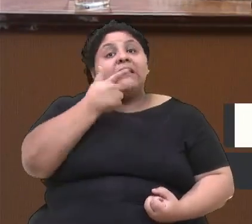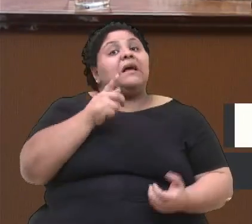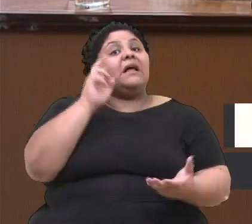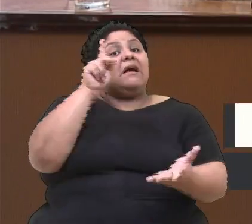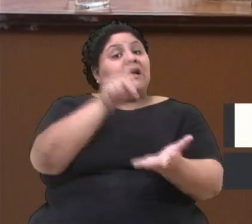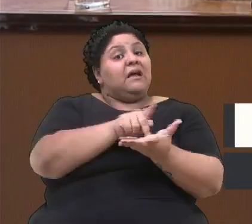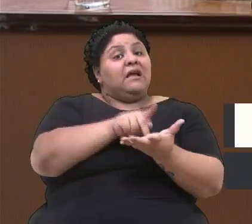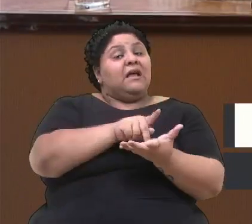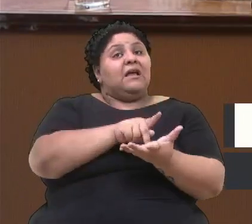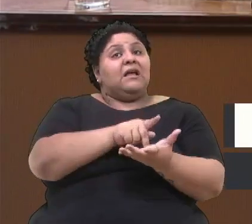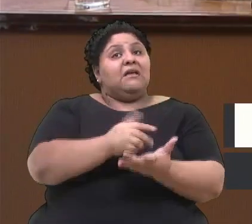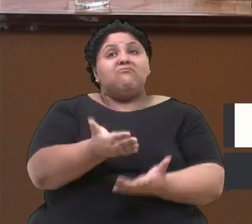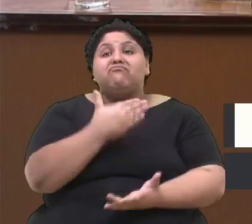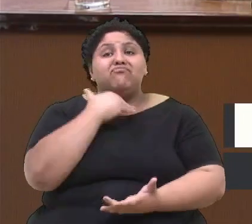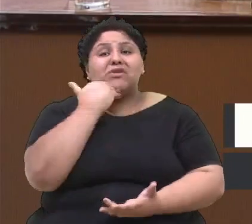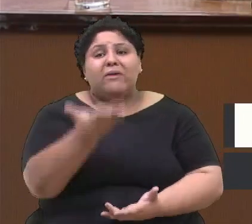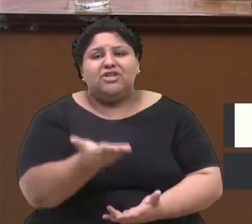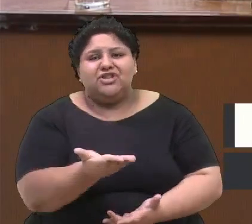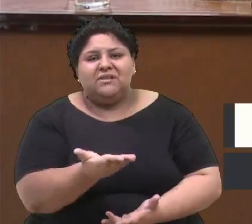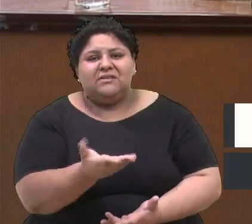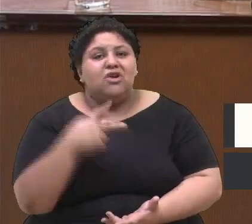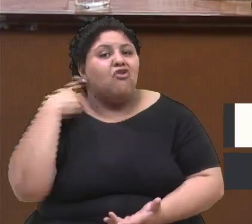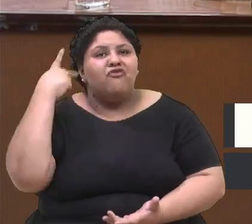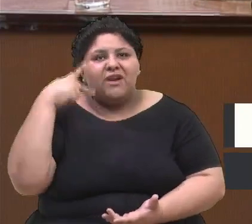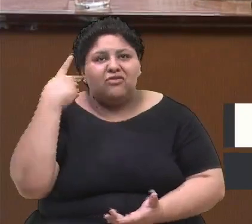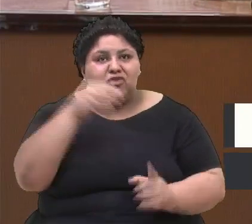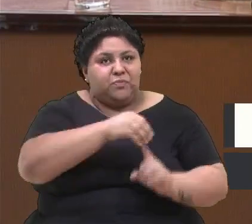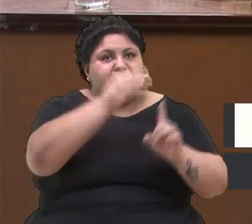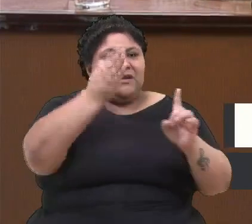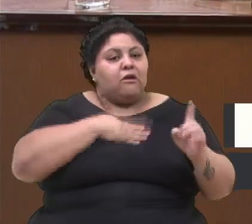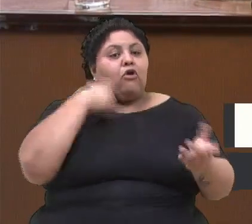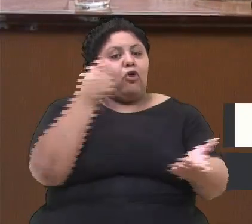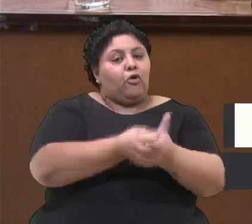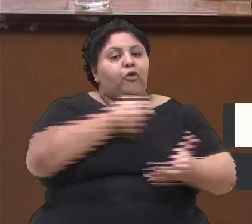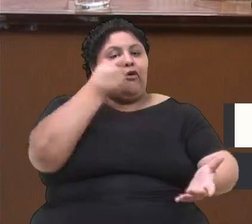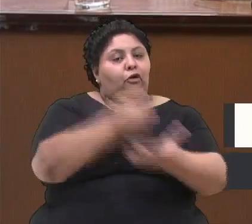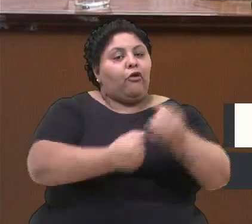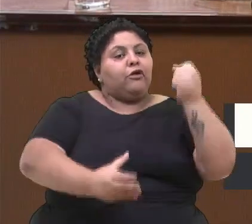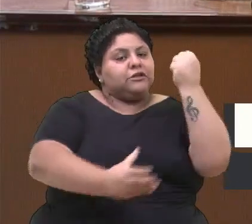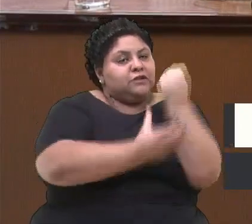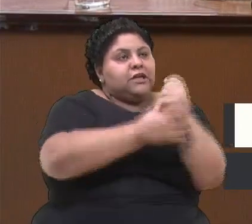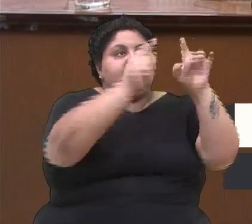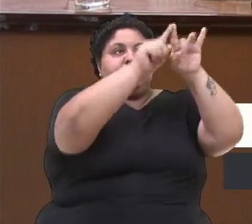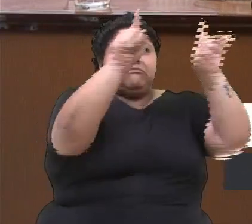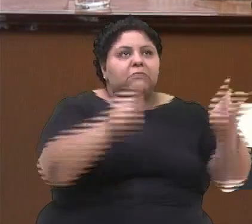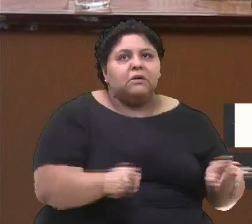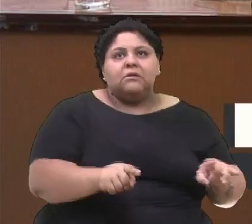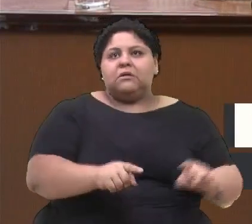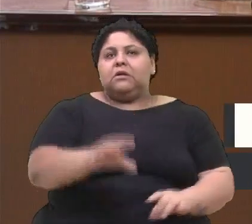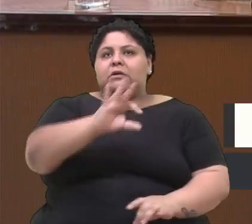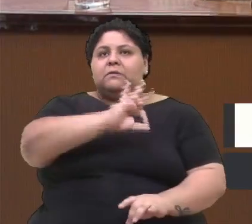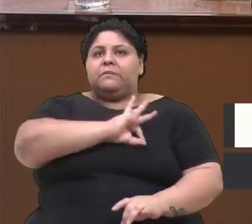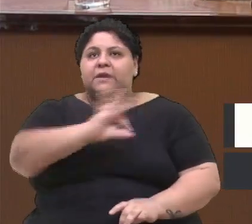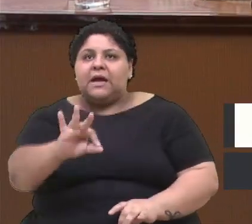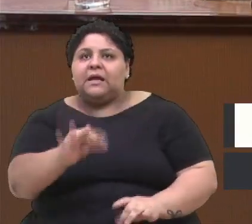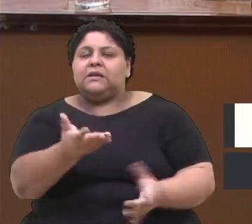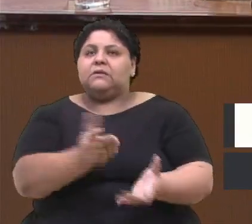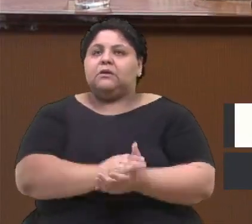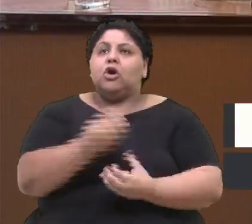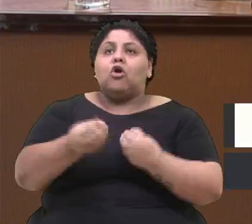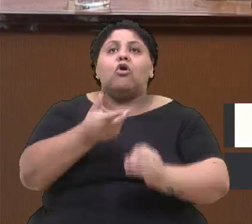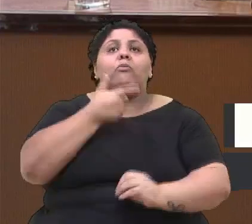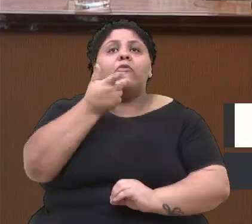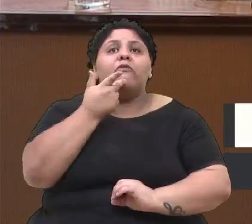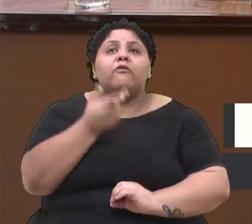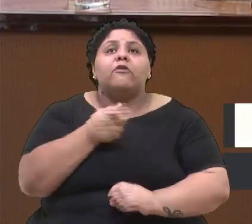adianta os vereadores, e principalmente esses que vos fala, cobrar segurança, cobrar efetivo, segurança. A Brigada Militar, a Polícia Civil, que nem o senhor falou,